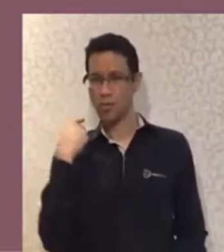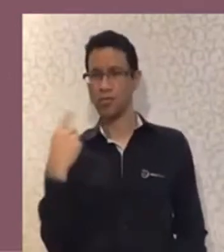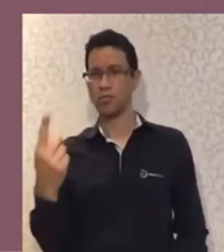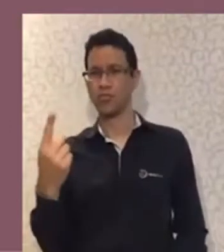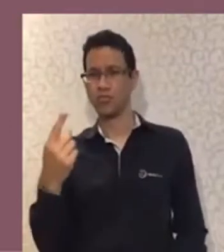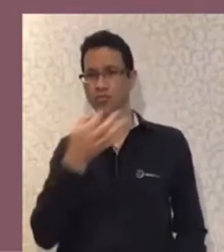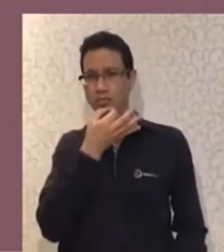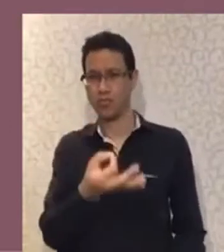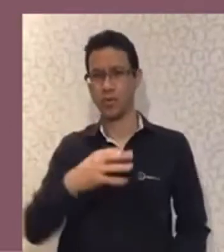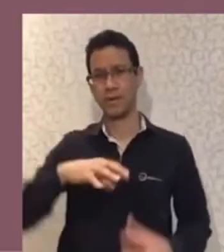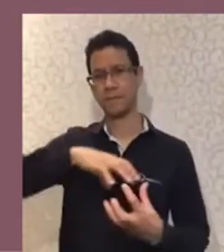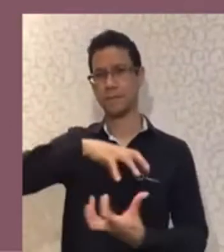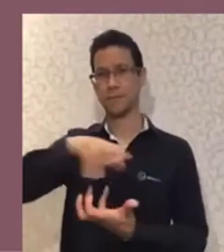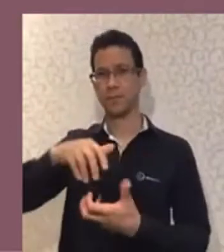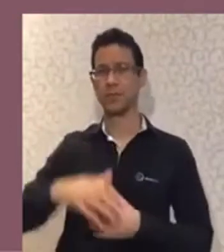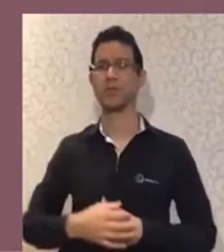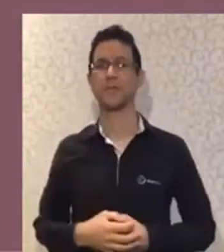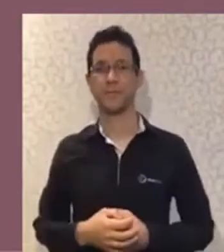Então,